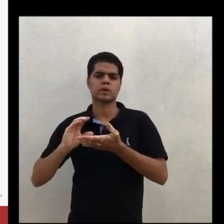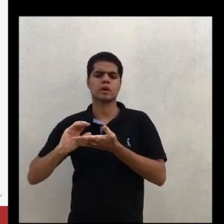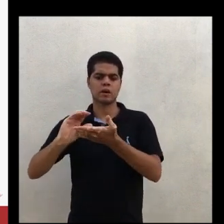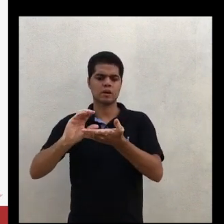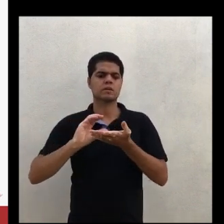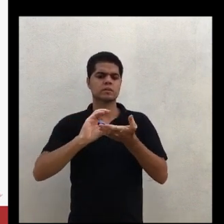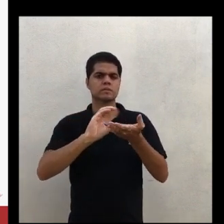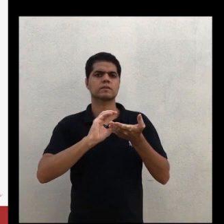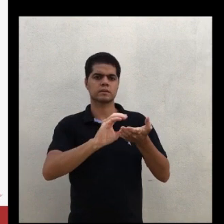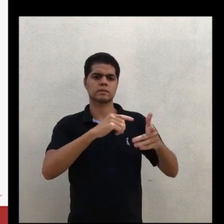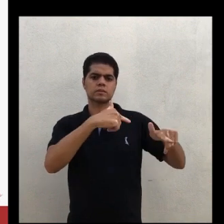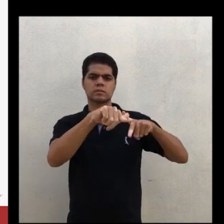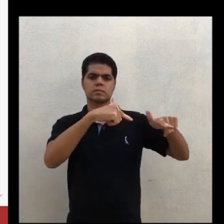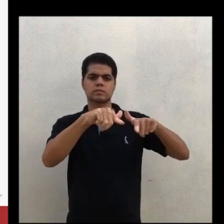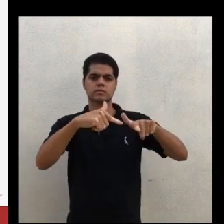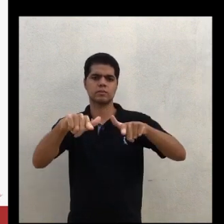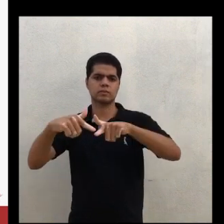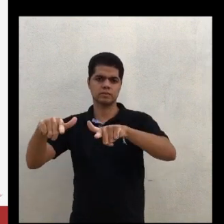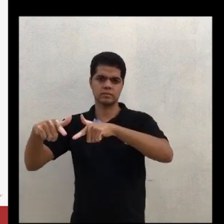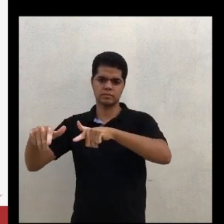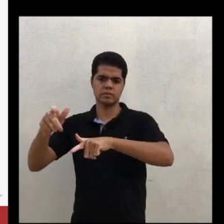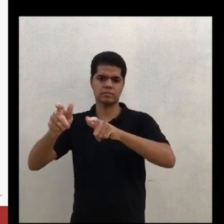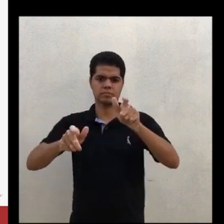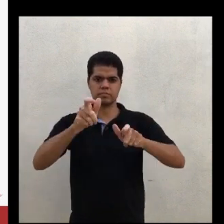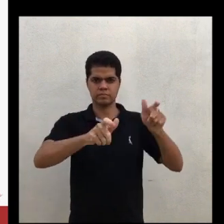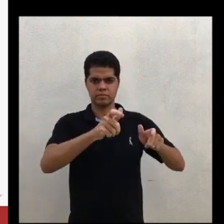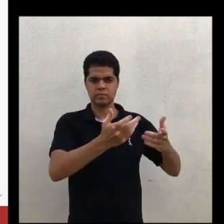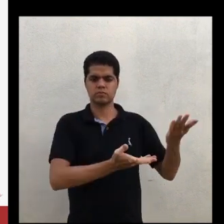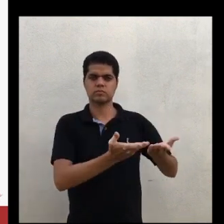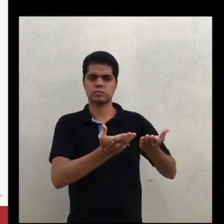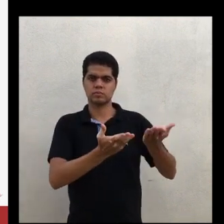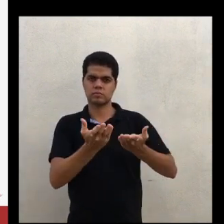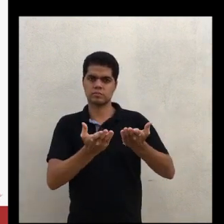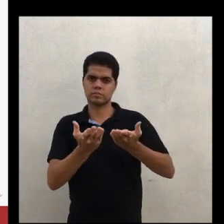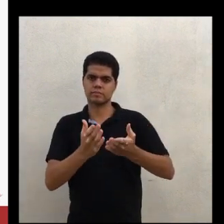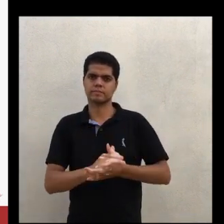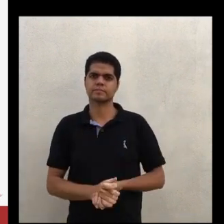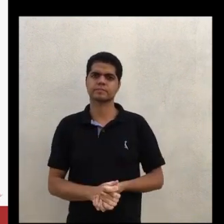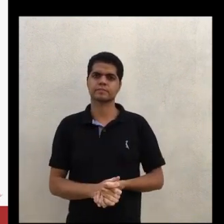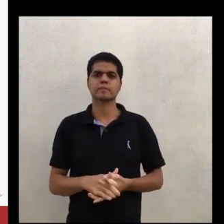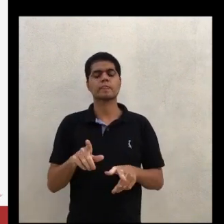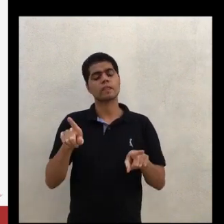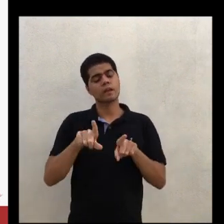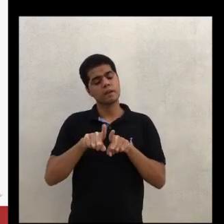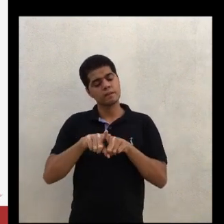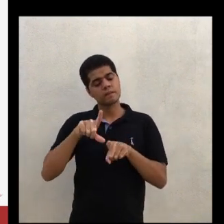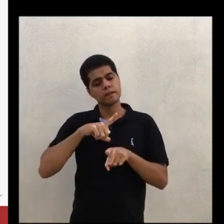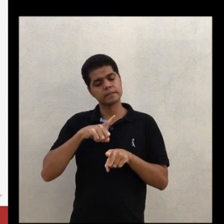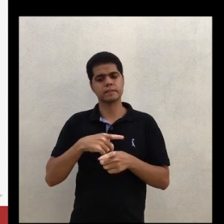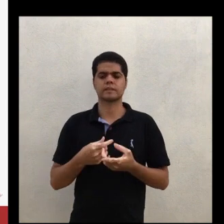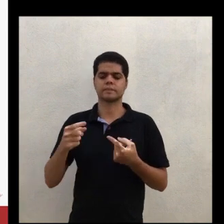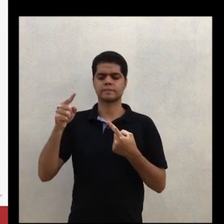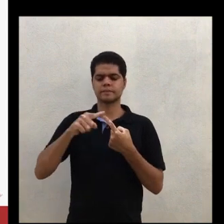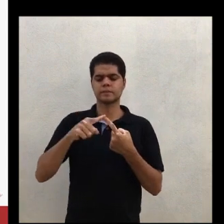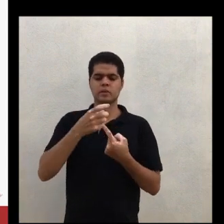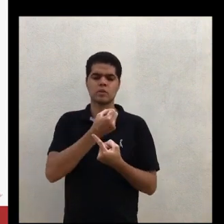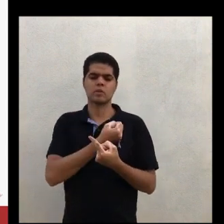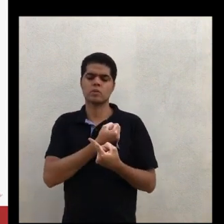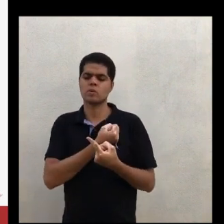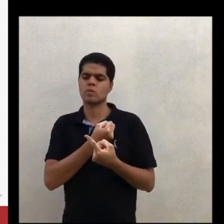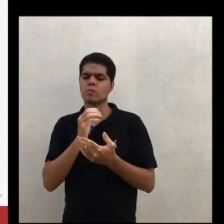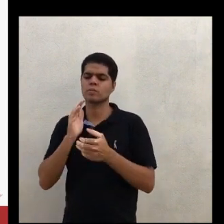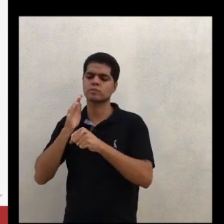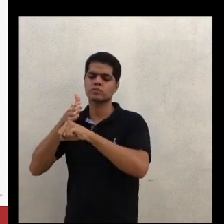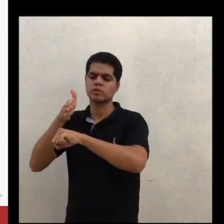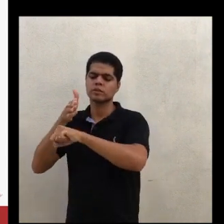eu vou criar as variáveis de entrada e as variáveis de saída. Quais são as variáveis de entrada? Experiência e